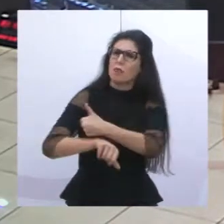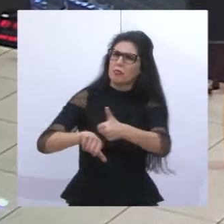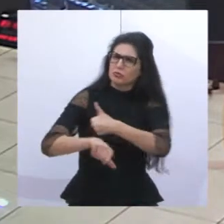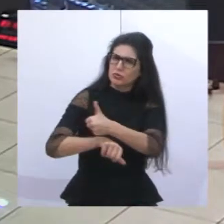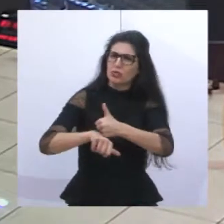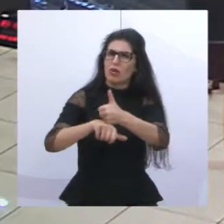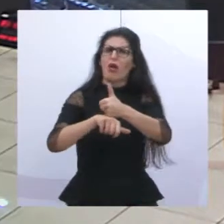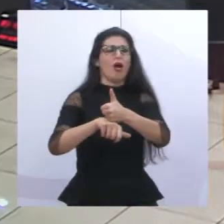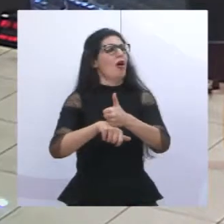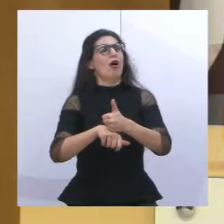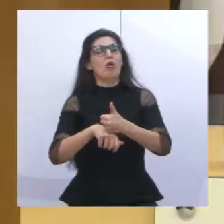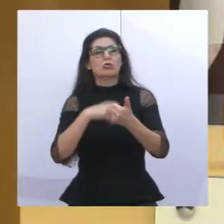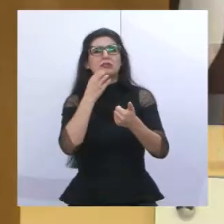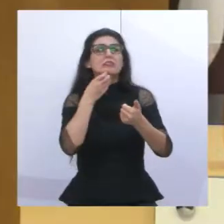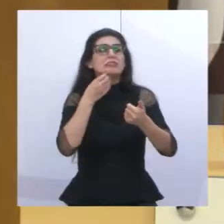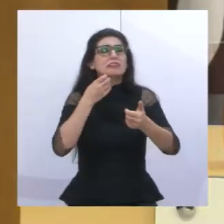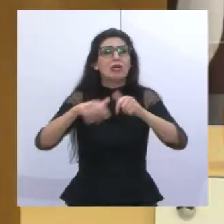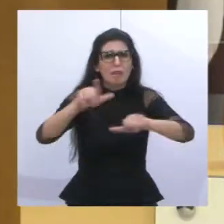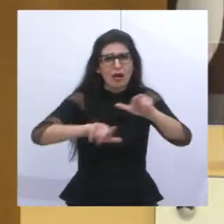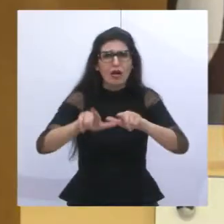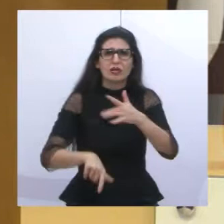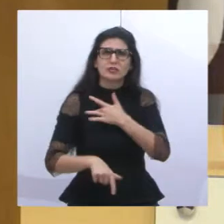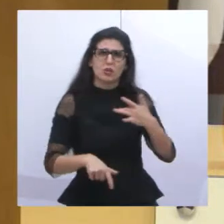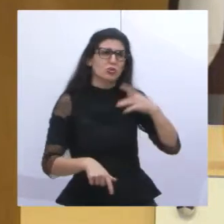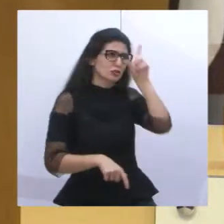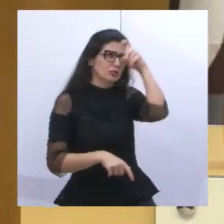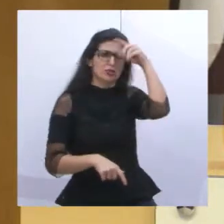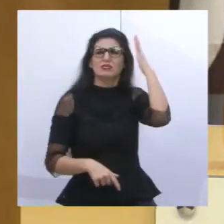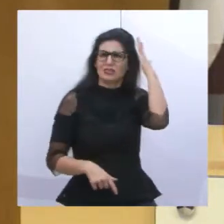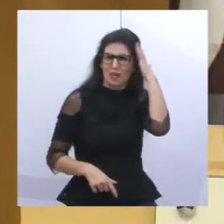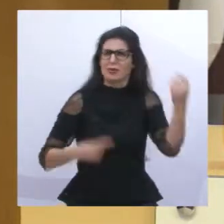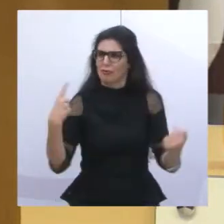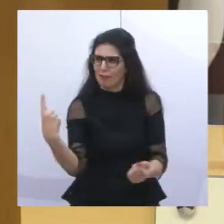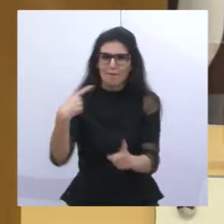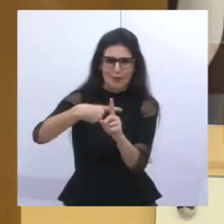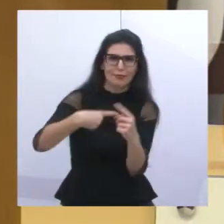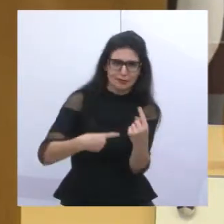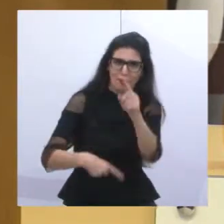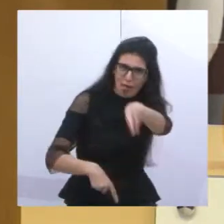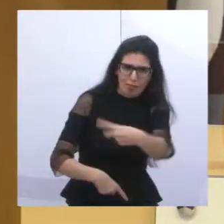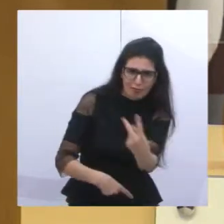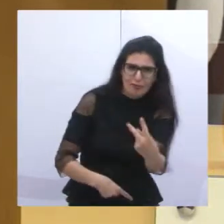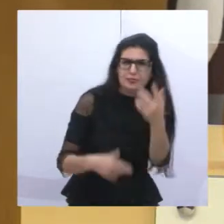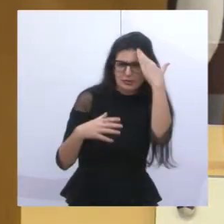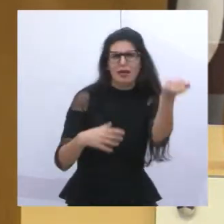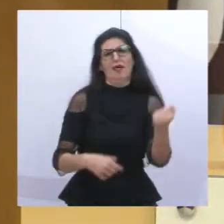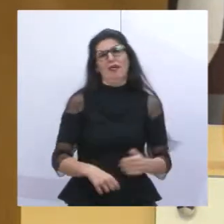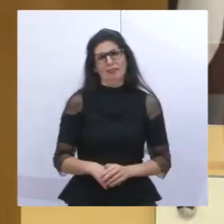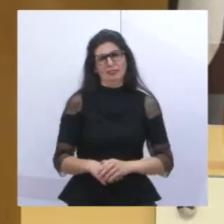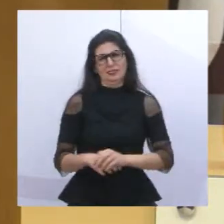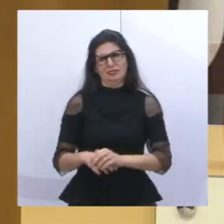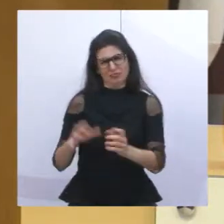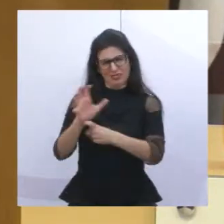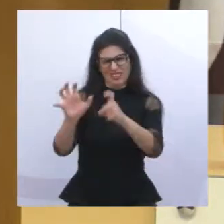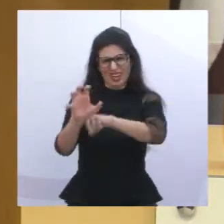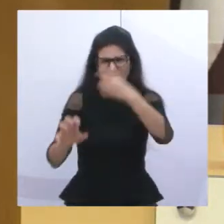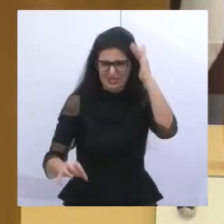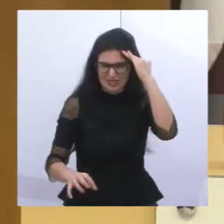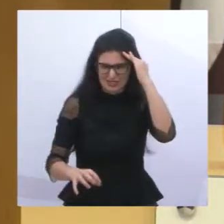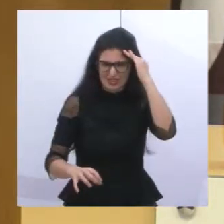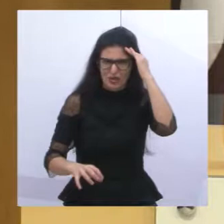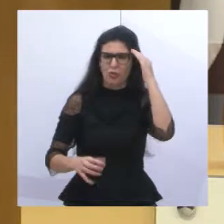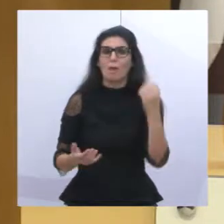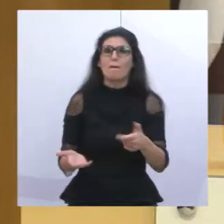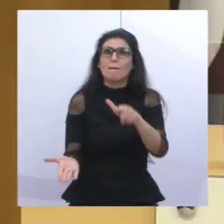profissionais responsáveis. Então, nós sabemos que 1 mais 1 é 2. A consulta médica e o remédio tem que caminhar